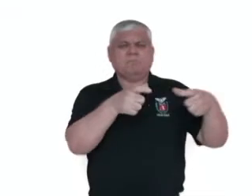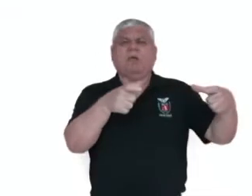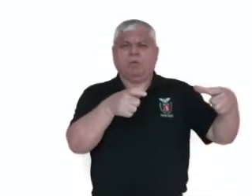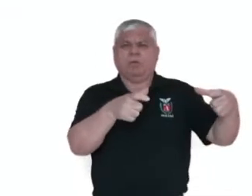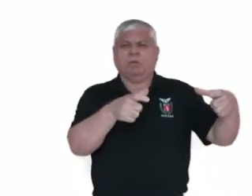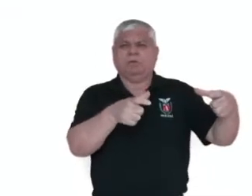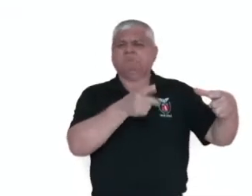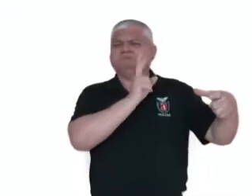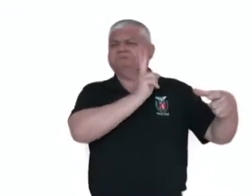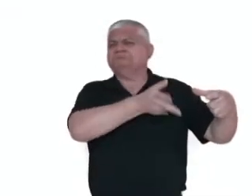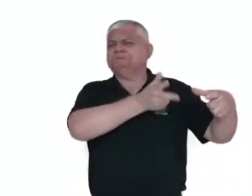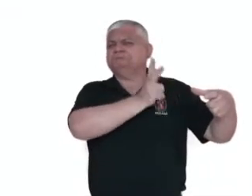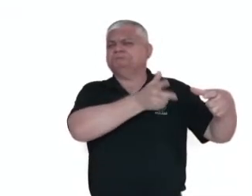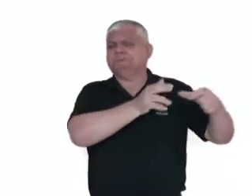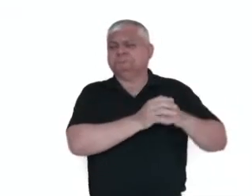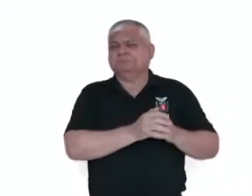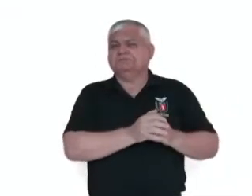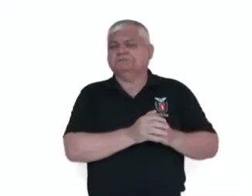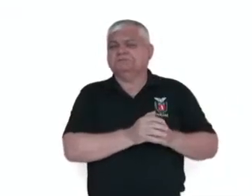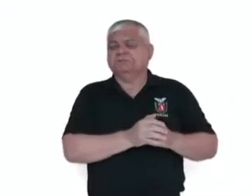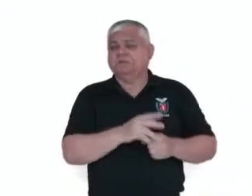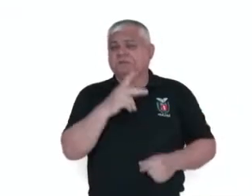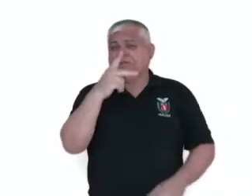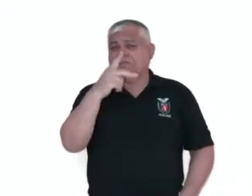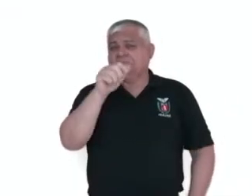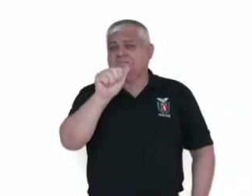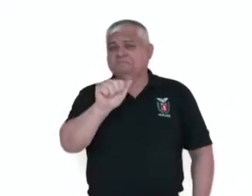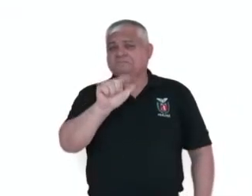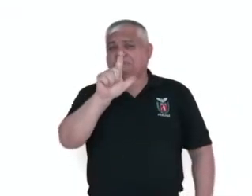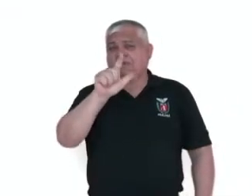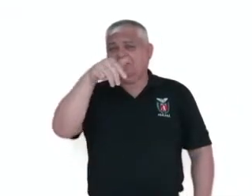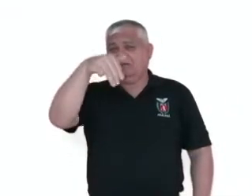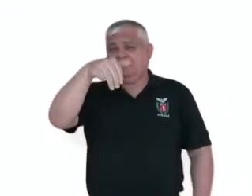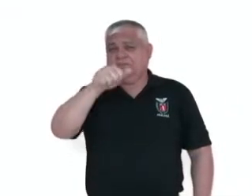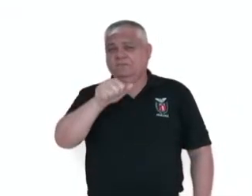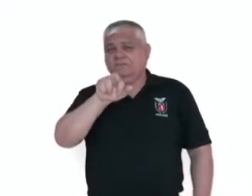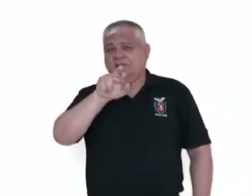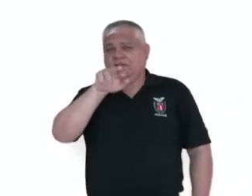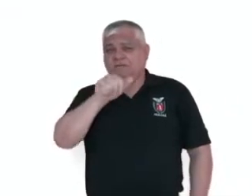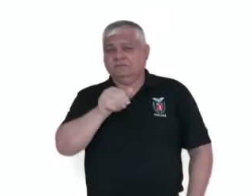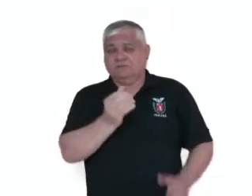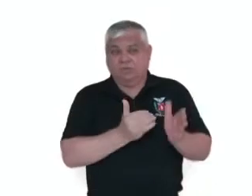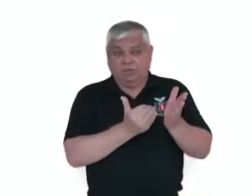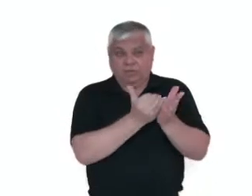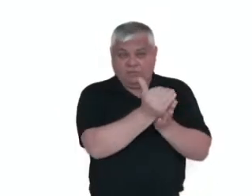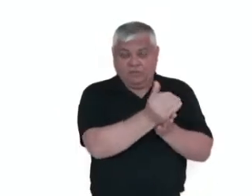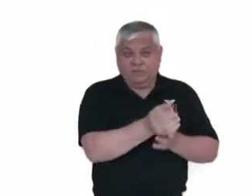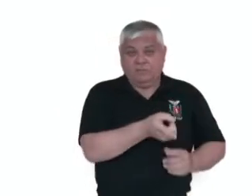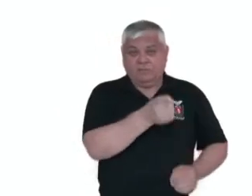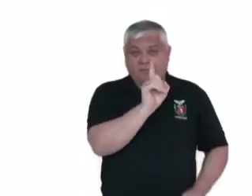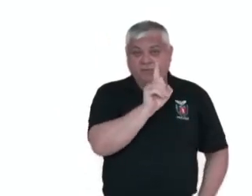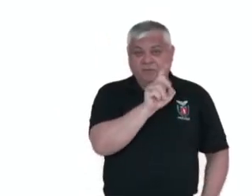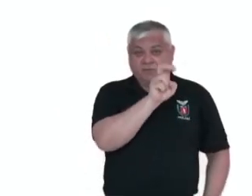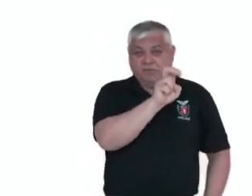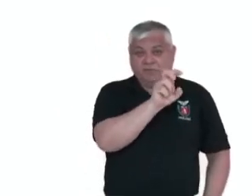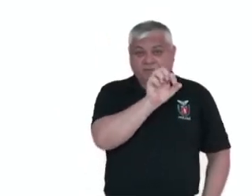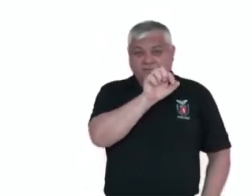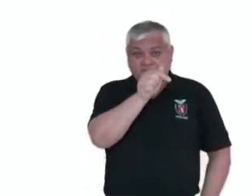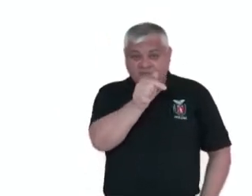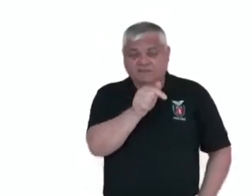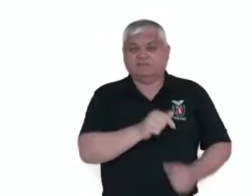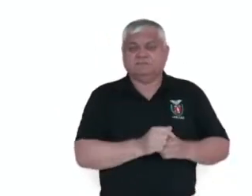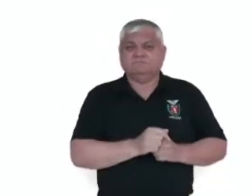todos os quilombos brasileiros foi o Quilombo de Palmares. Teve início em 1597, quando cerca